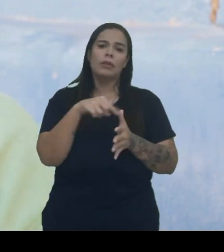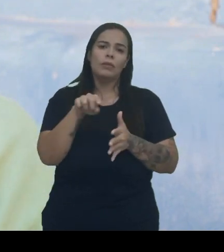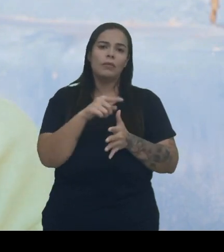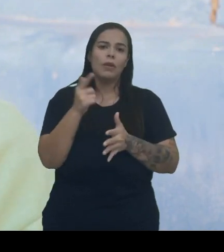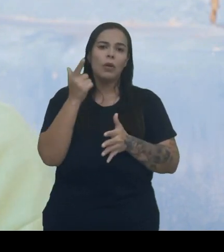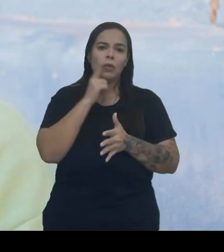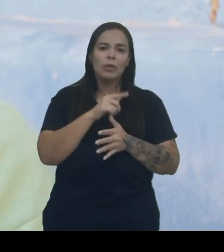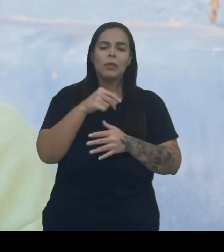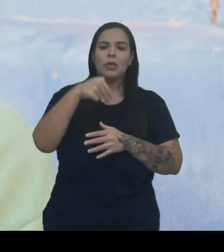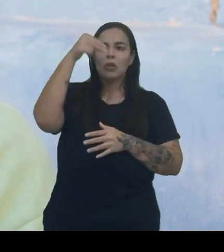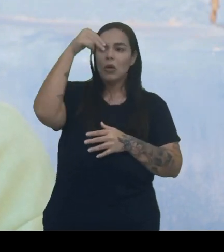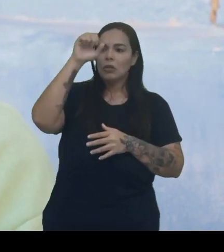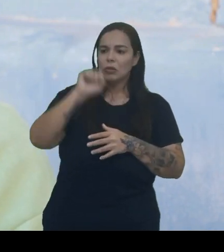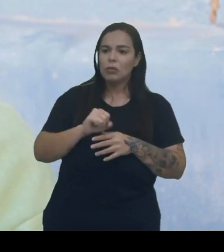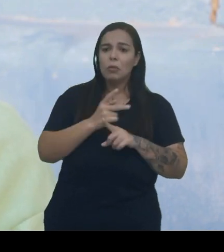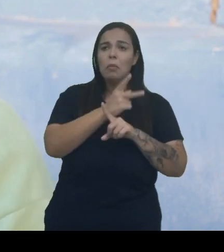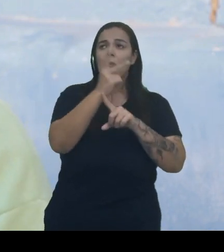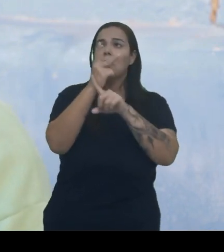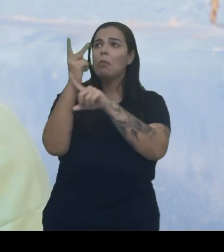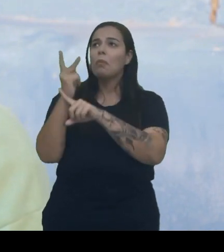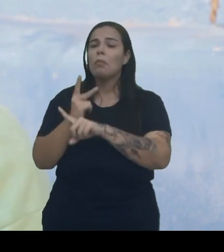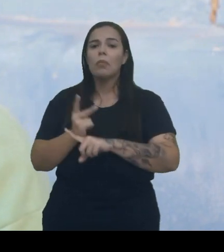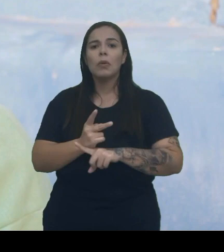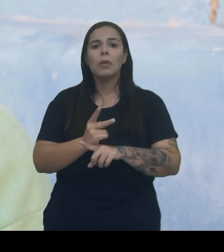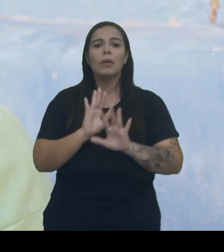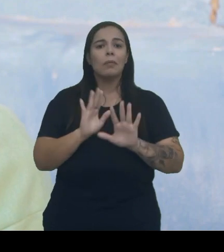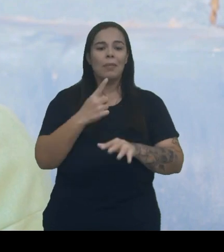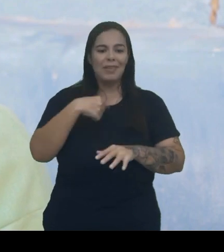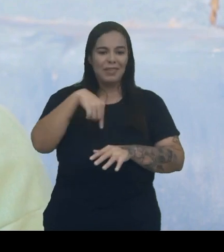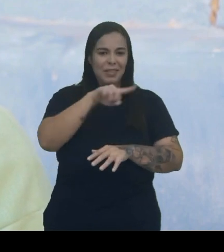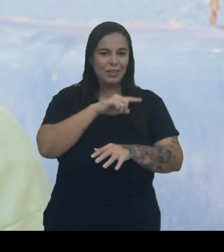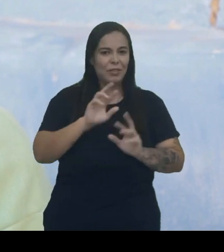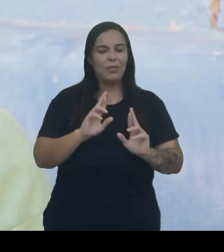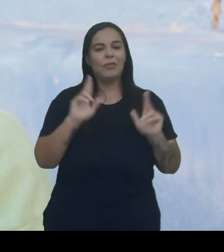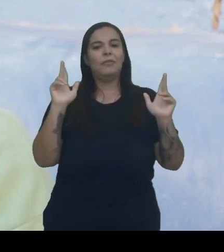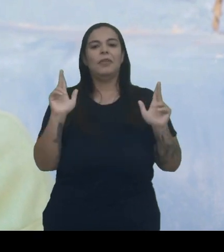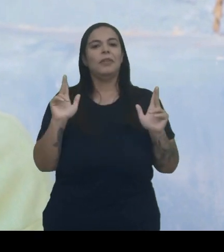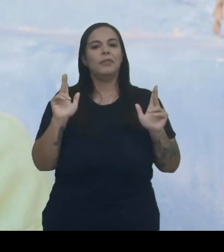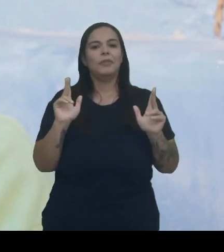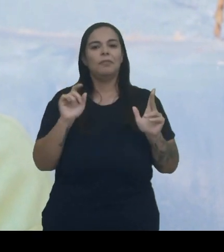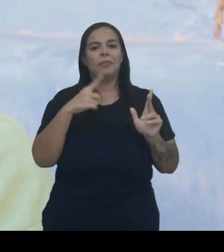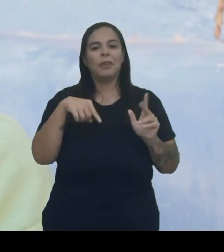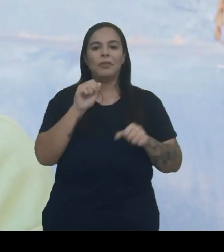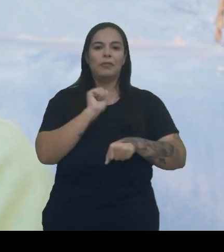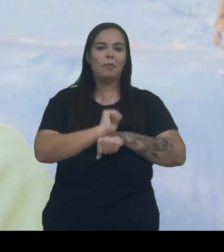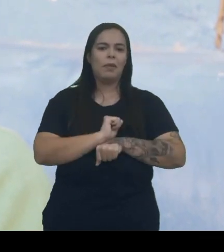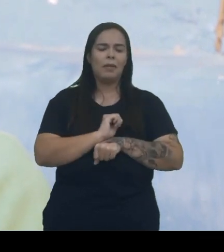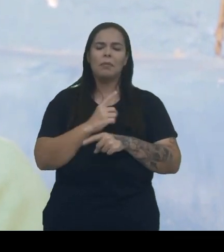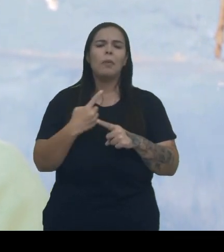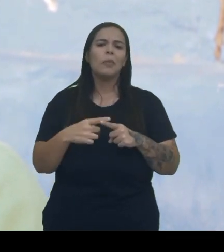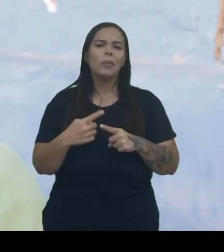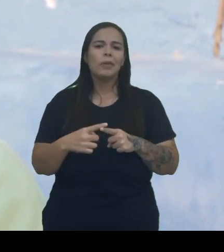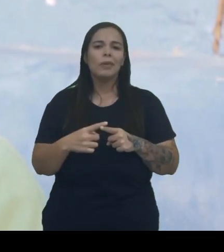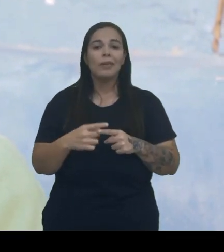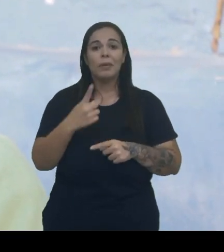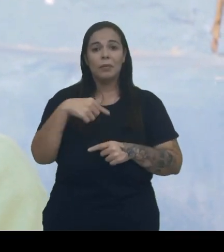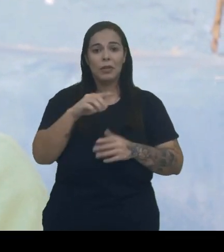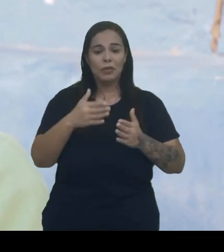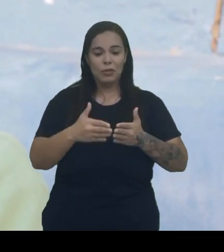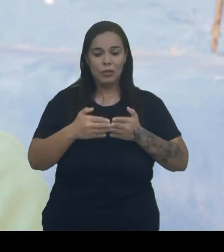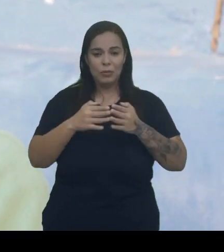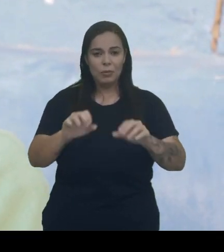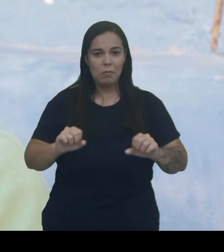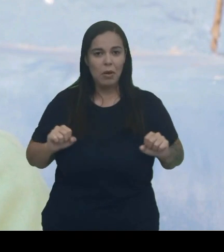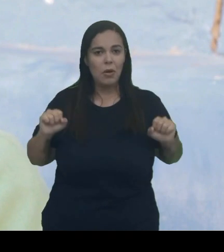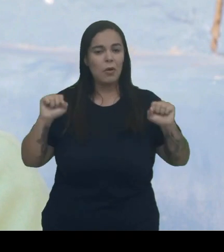para sul, procurando peixe. E a gente não. Né? Por quê? Porque a gente pescamos em canoas,